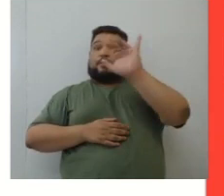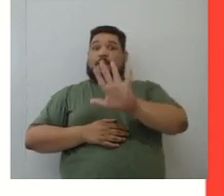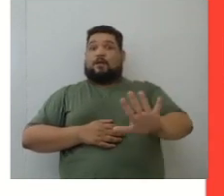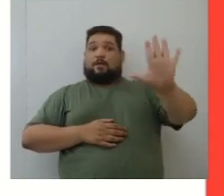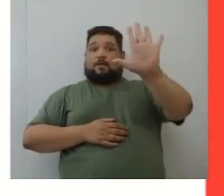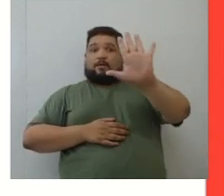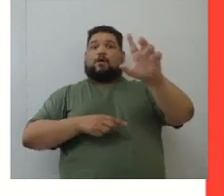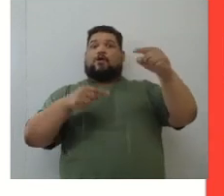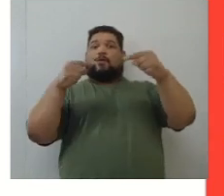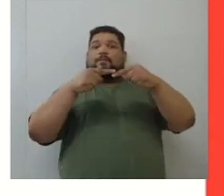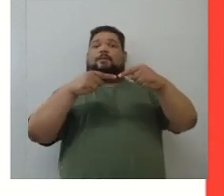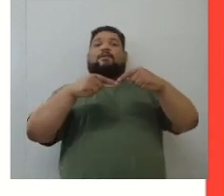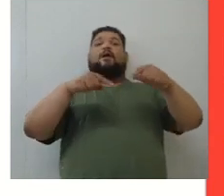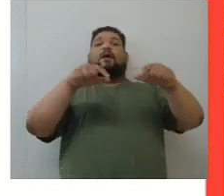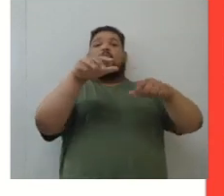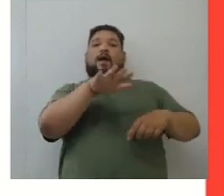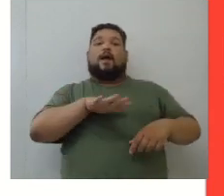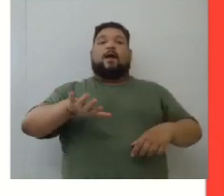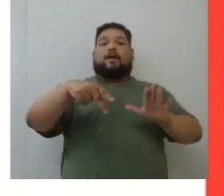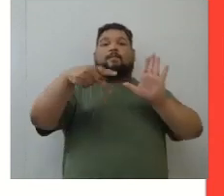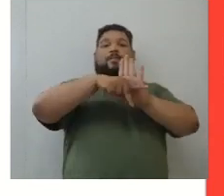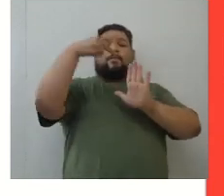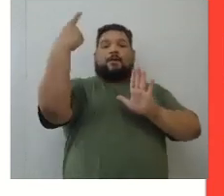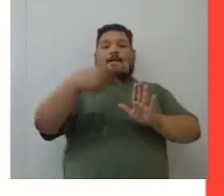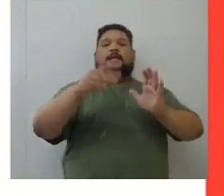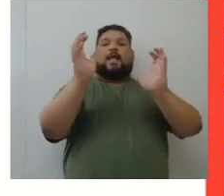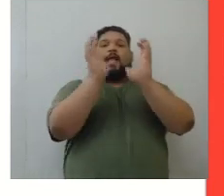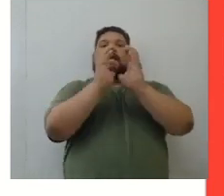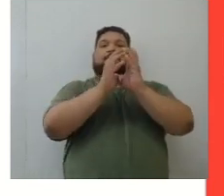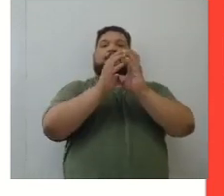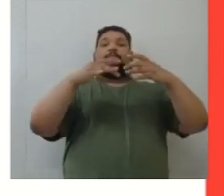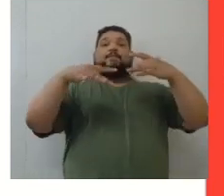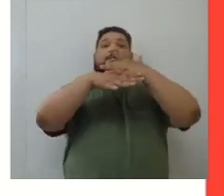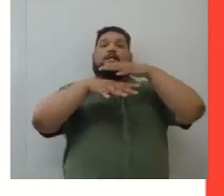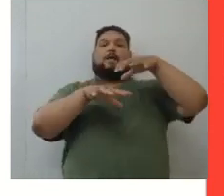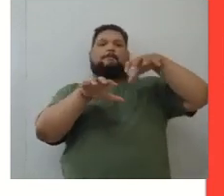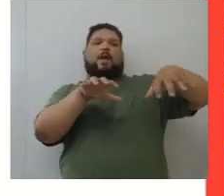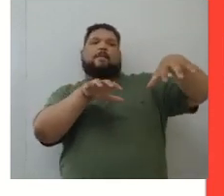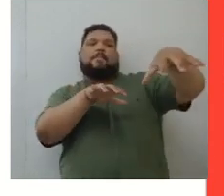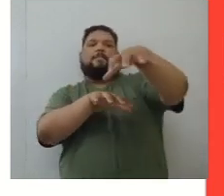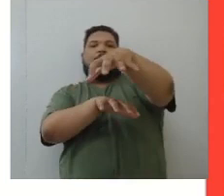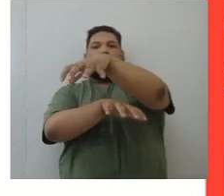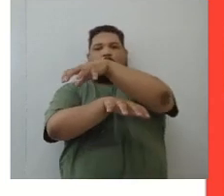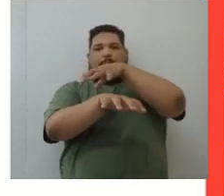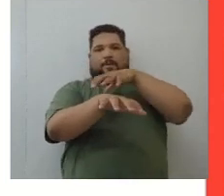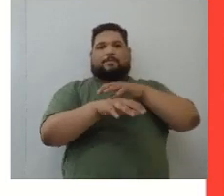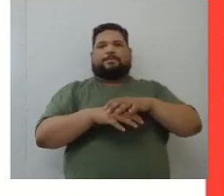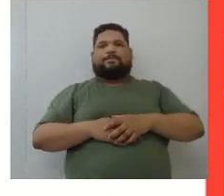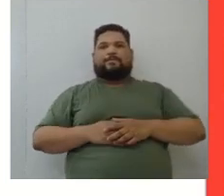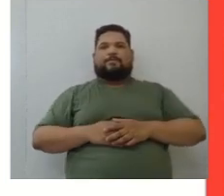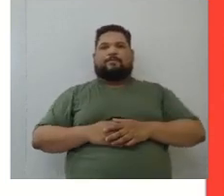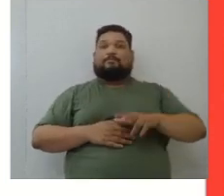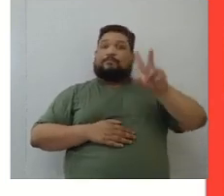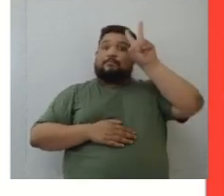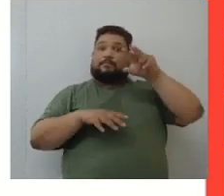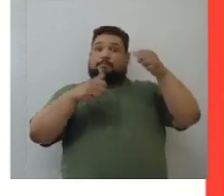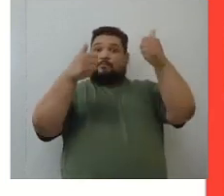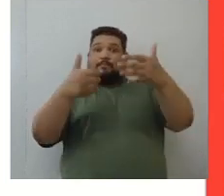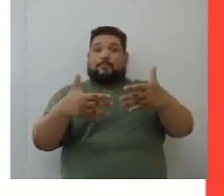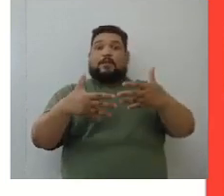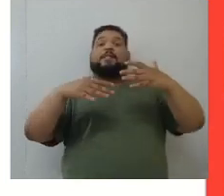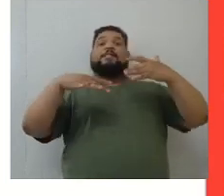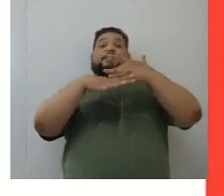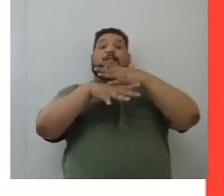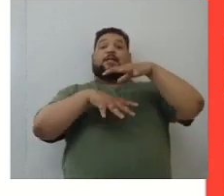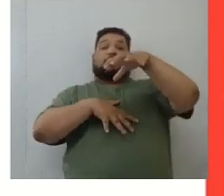representa a região metropolitana da cidade do Recife. Como ele disse, região metropolitana representa